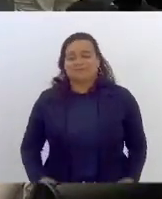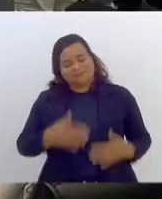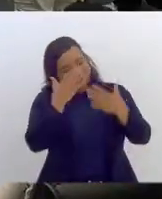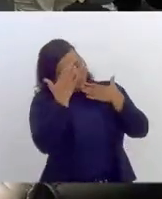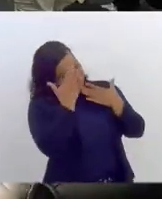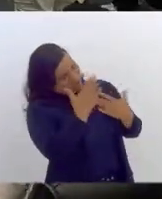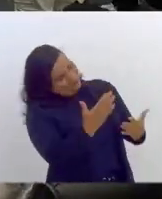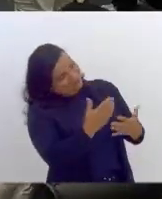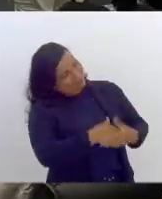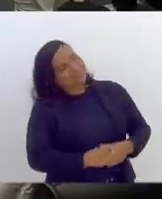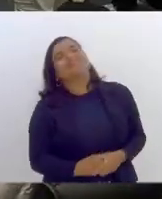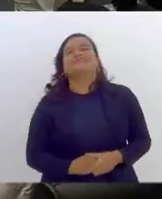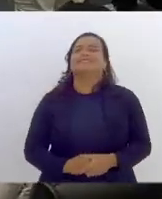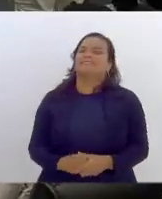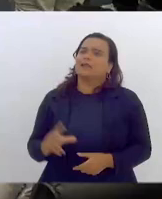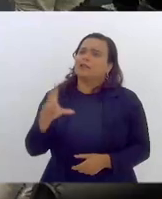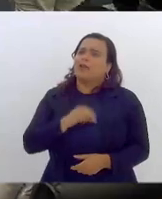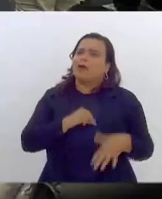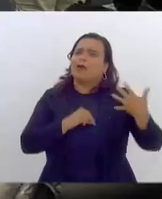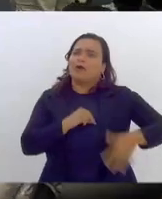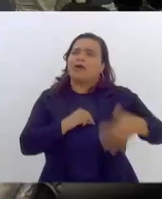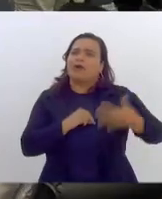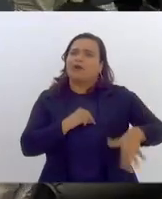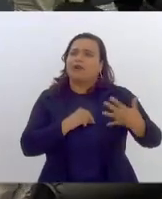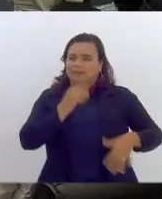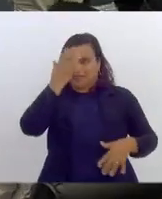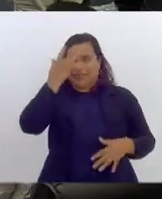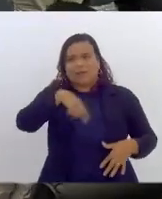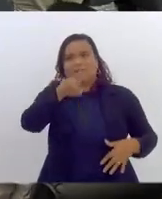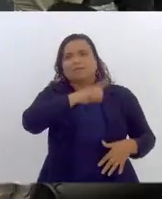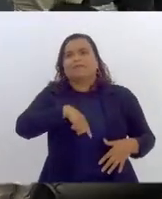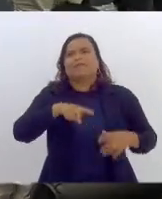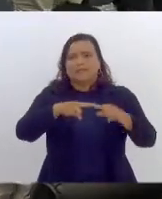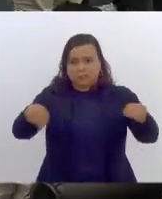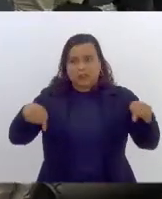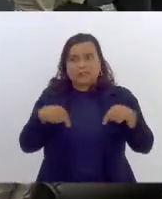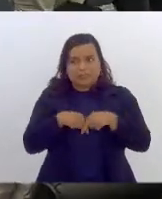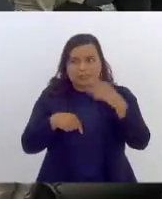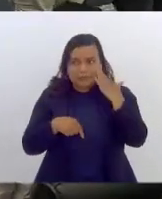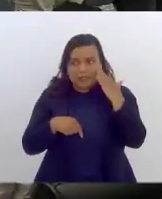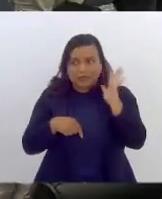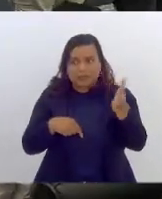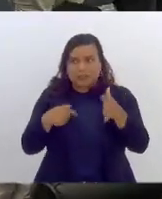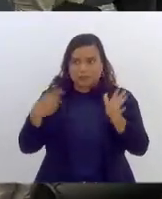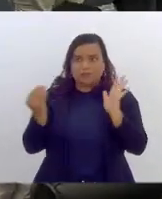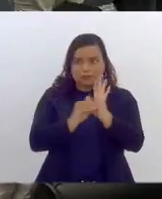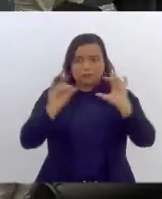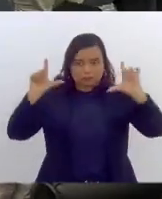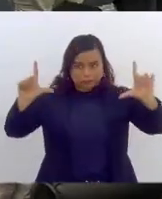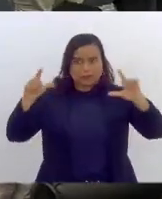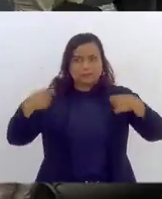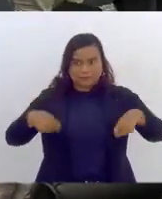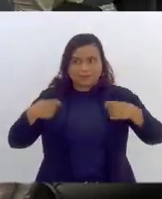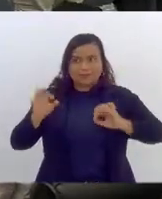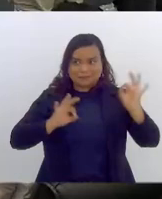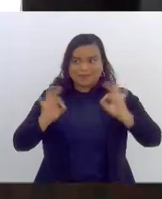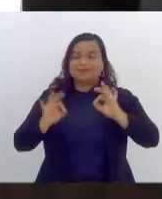Obrigada, Ieda. Nossa, ó, galera aí do gabinete, já viu, né? A gente está todo trabalhado